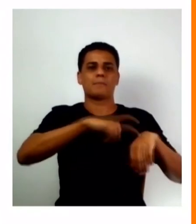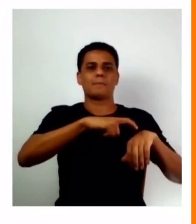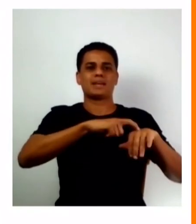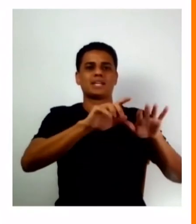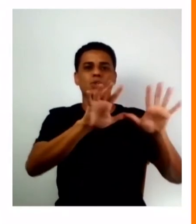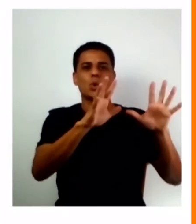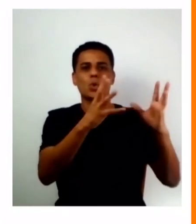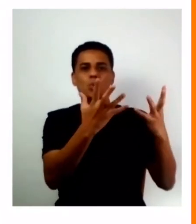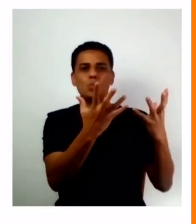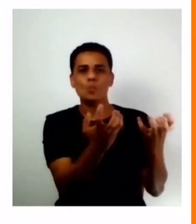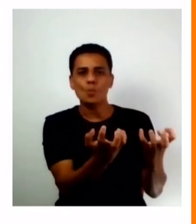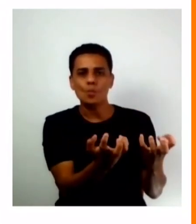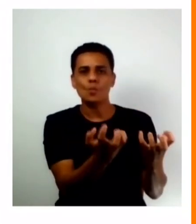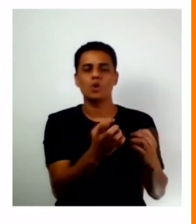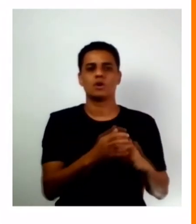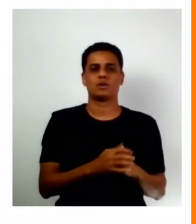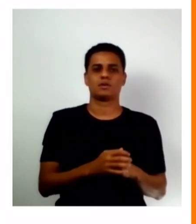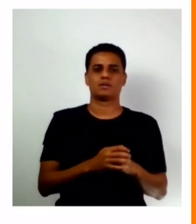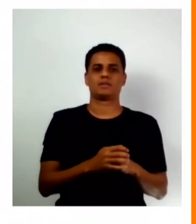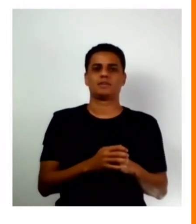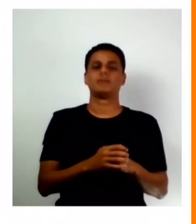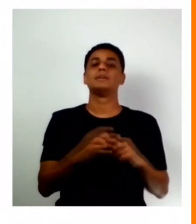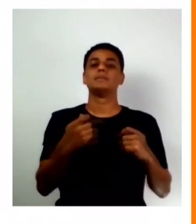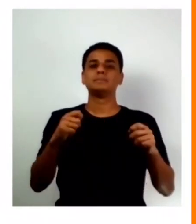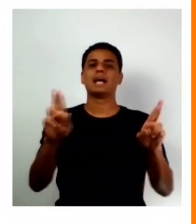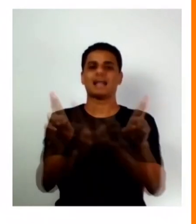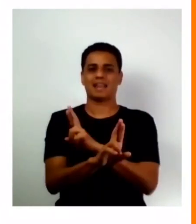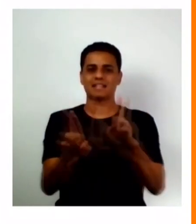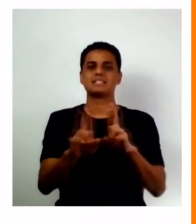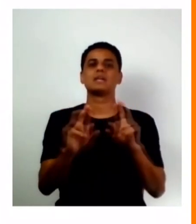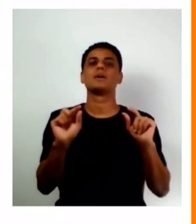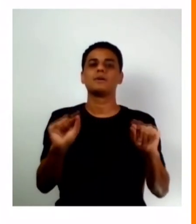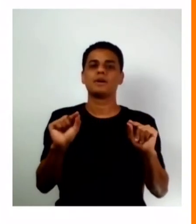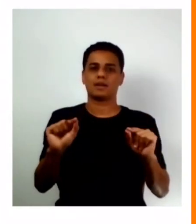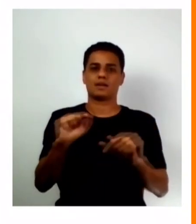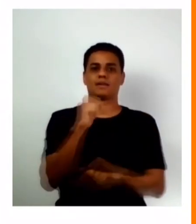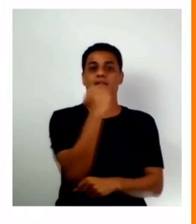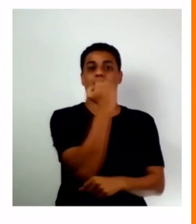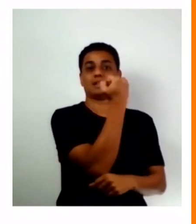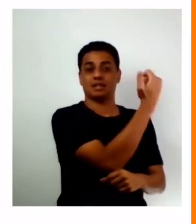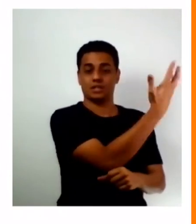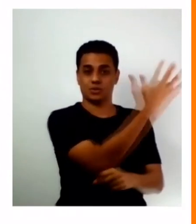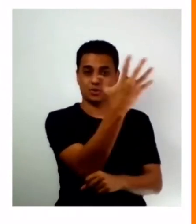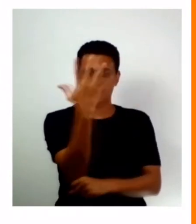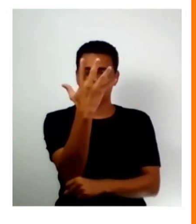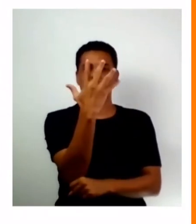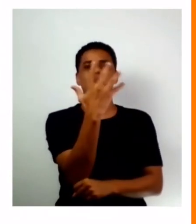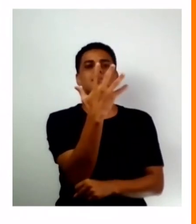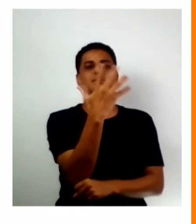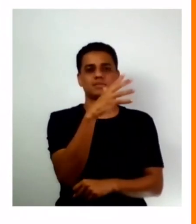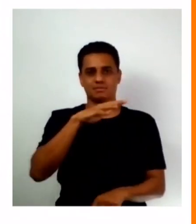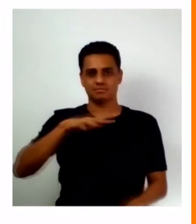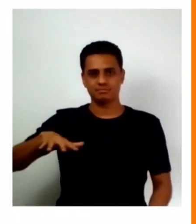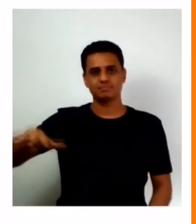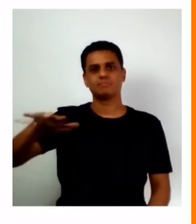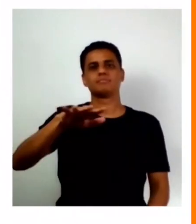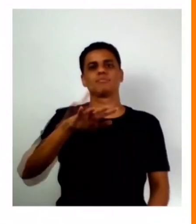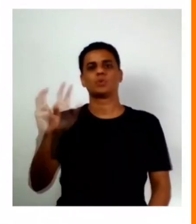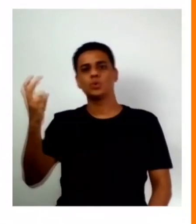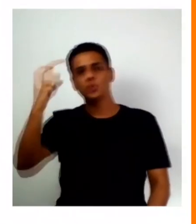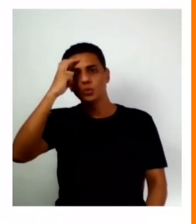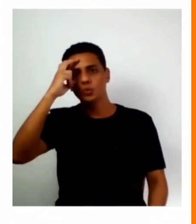questão de uma relação entre a natureza e o ambiente e cultura muito importante.